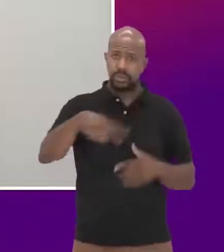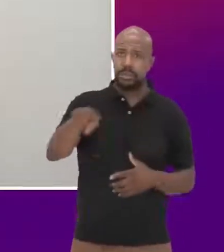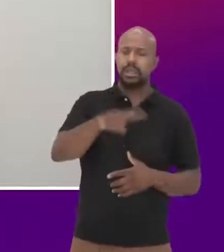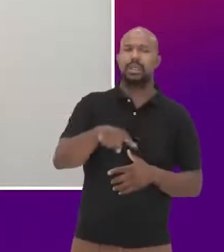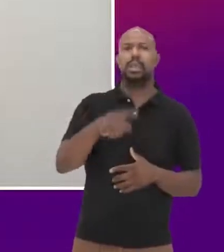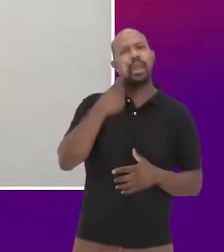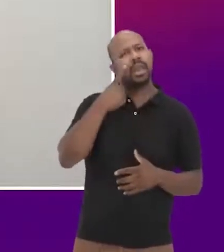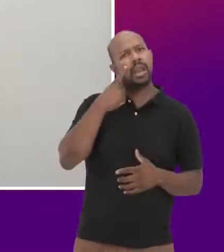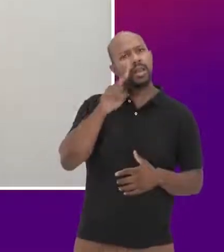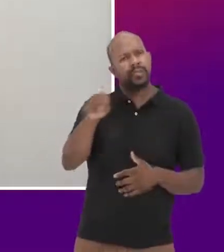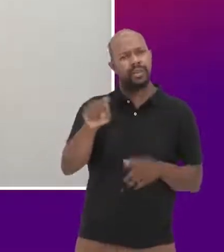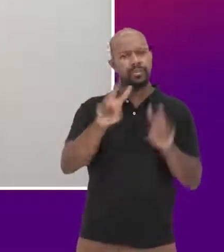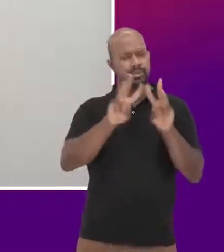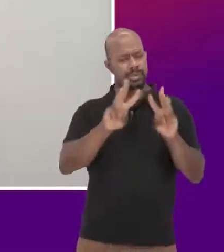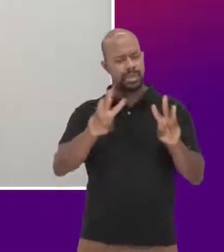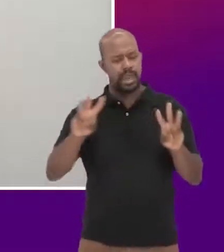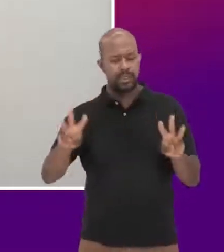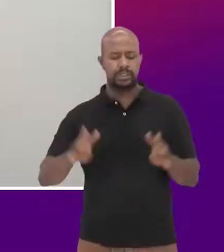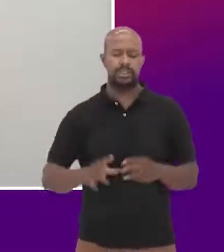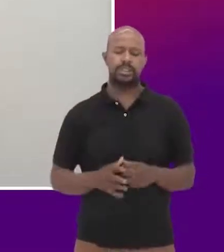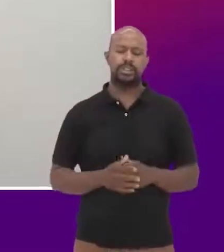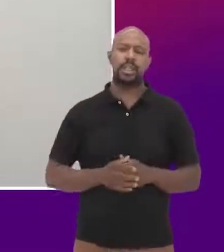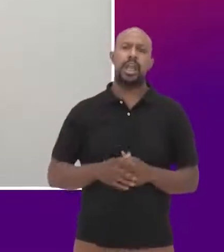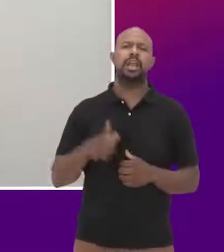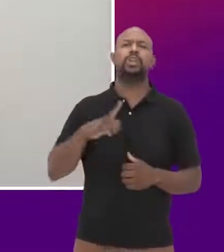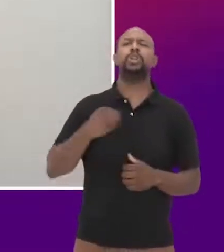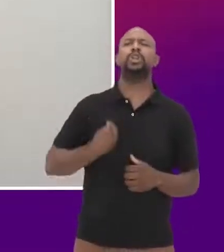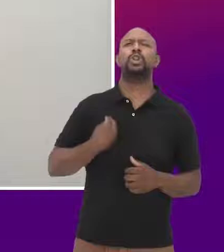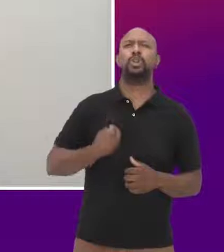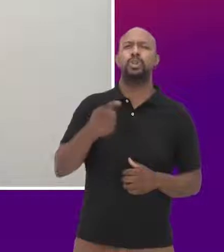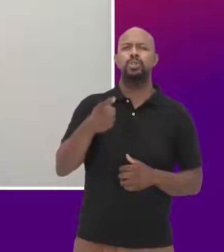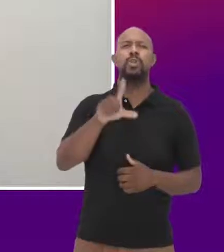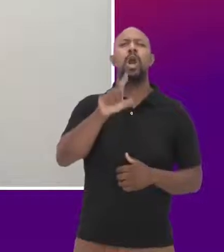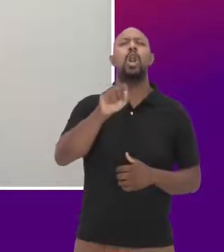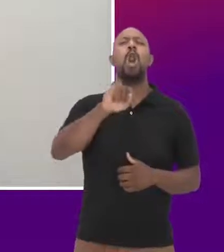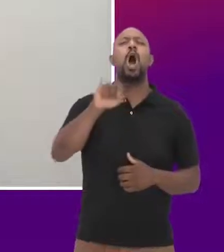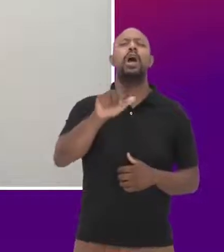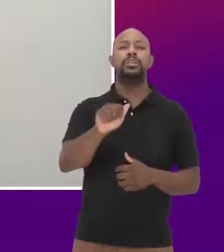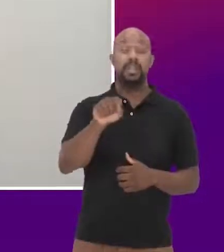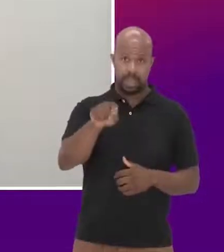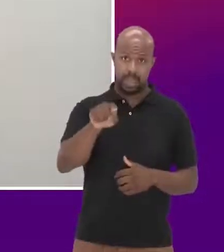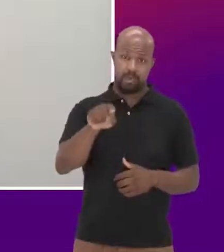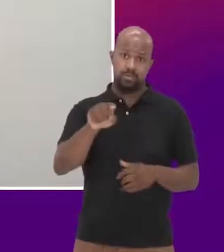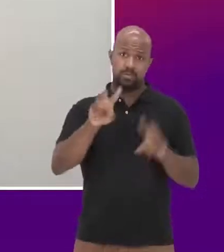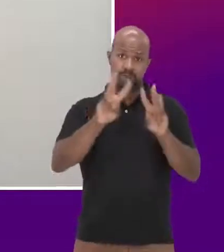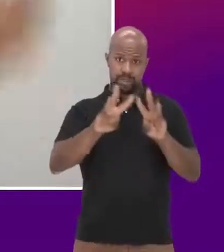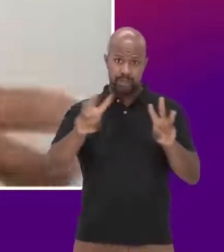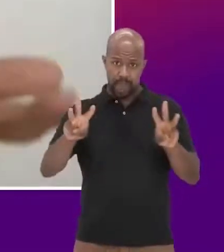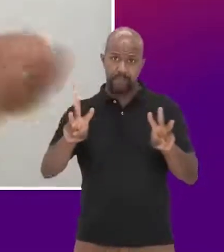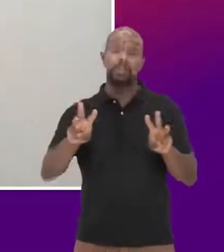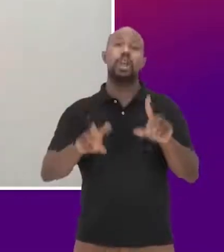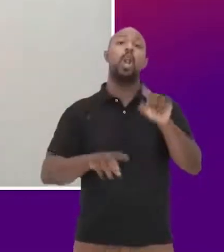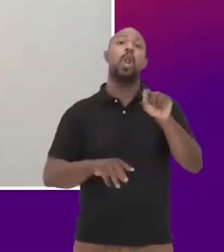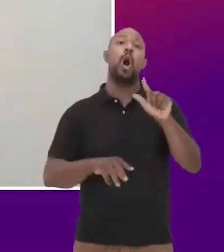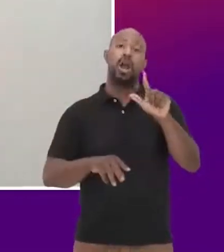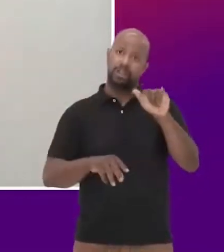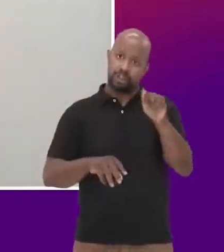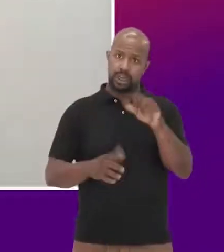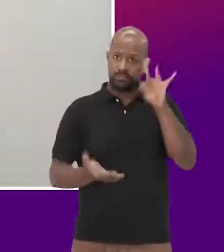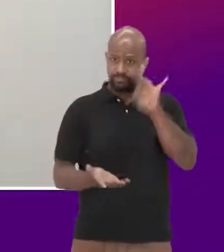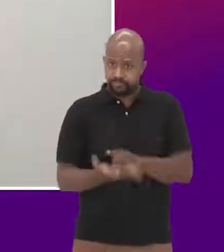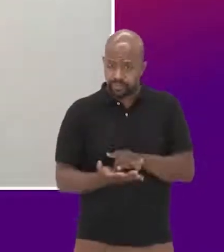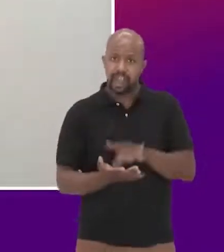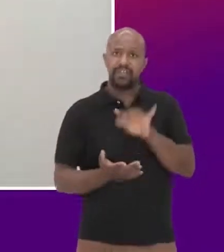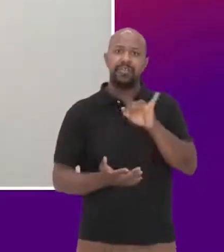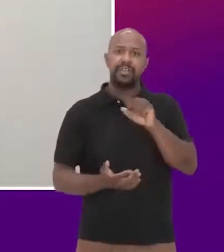que entrem no site. Existe uma loja, que é um site, e uma loja física